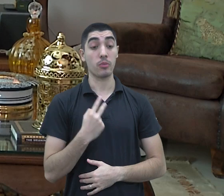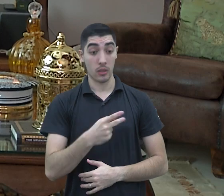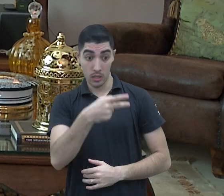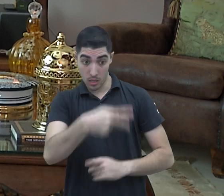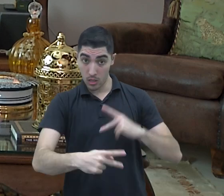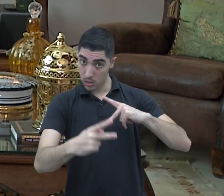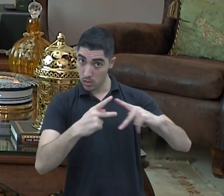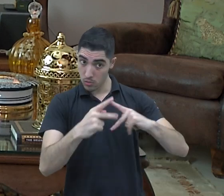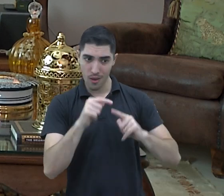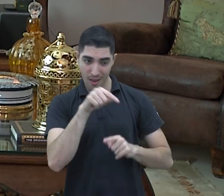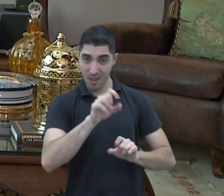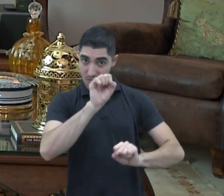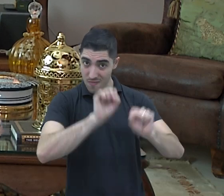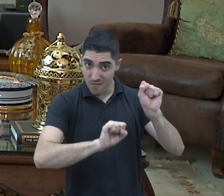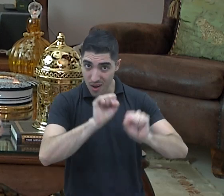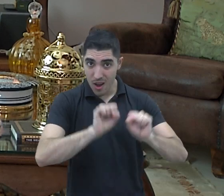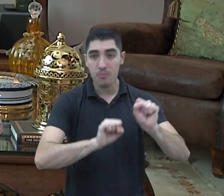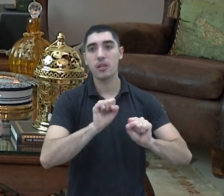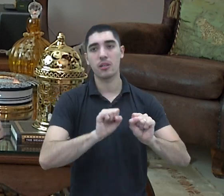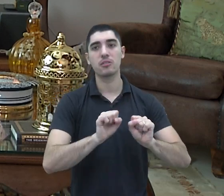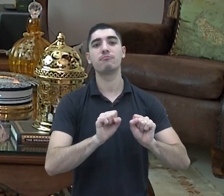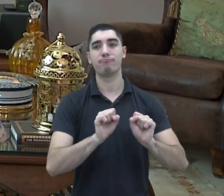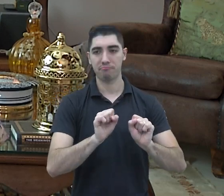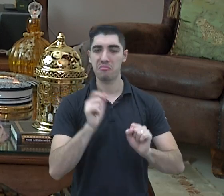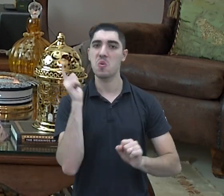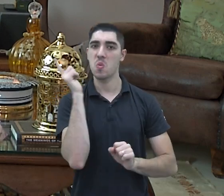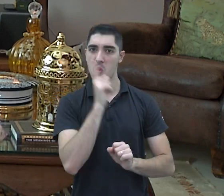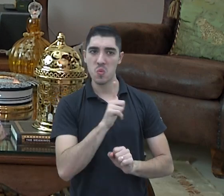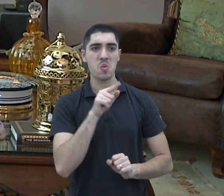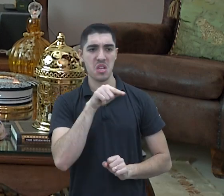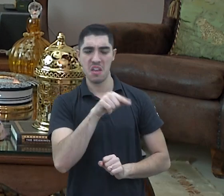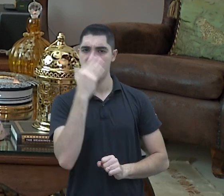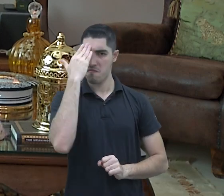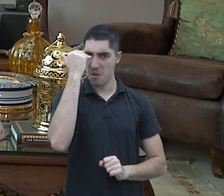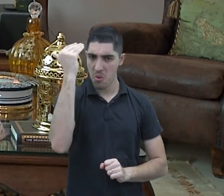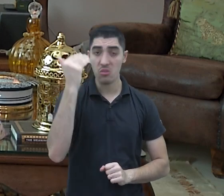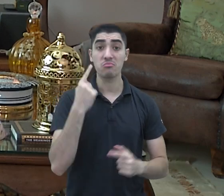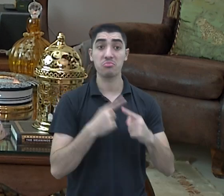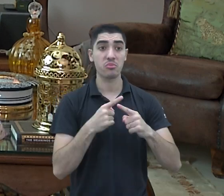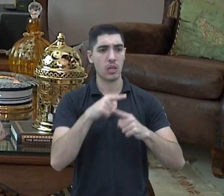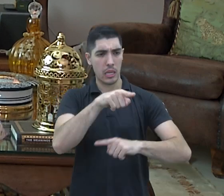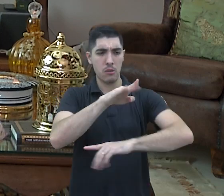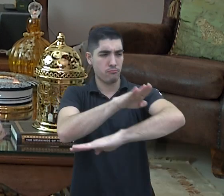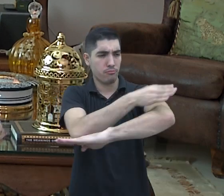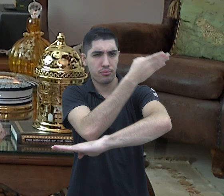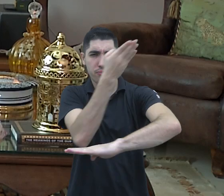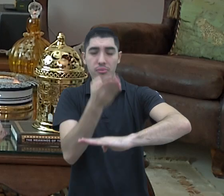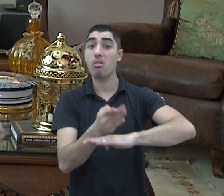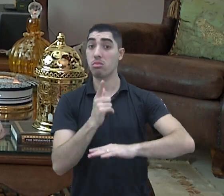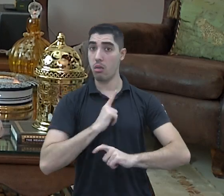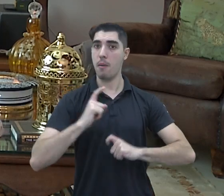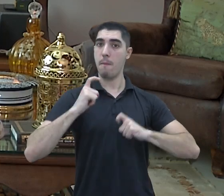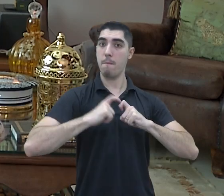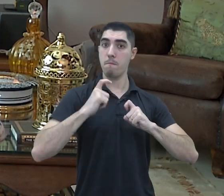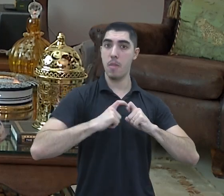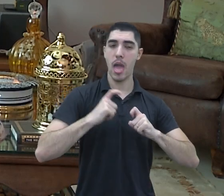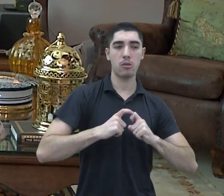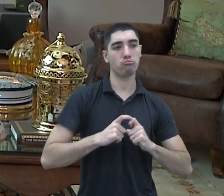ela foi realmente uma coisa assim de você respeitar muito. Era uma fábrica que tinha o dia inteiro médico à